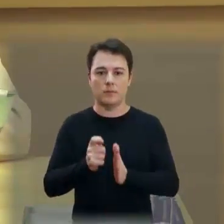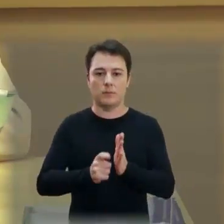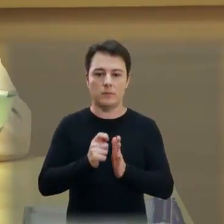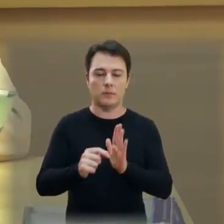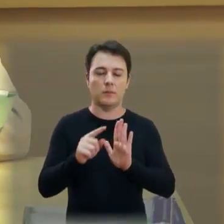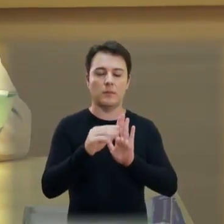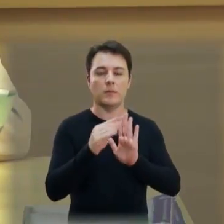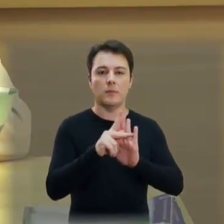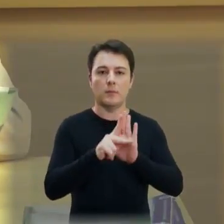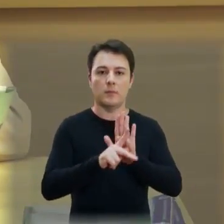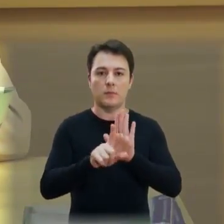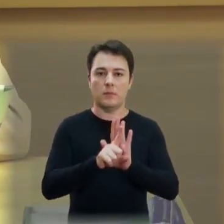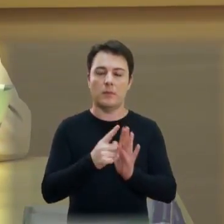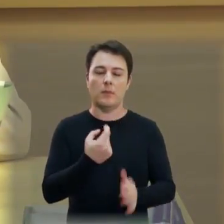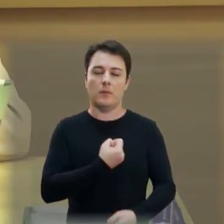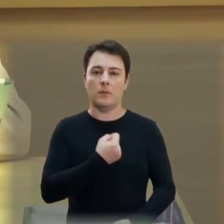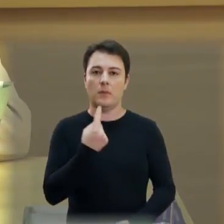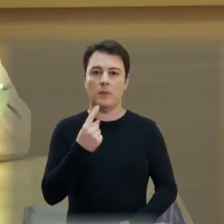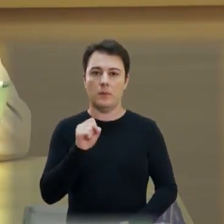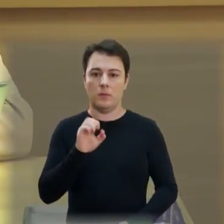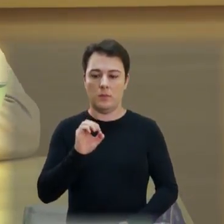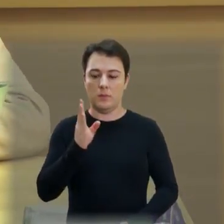lei 180/2020.